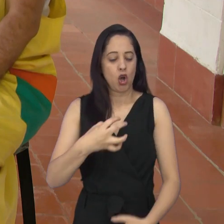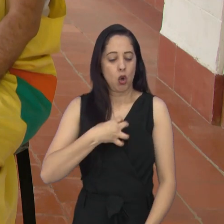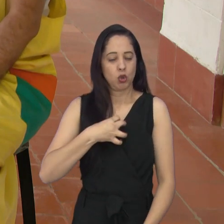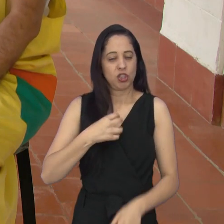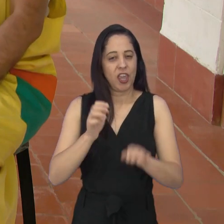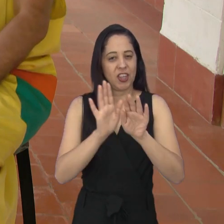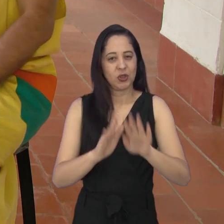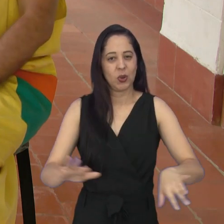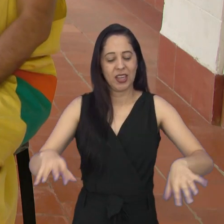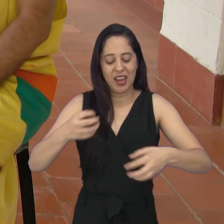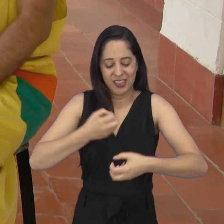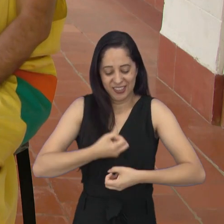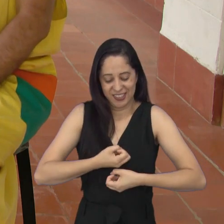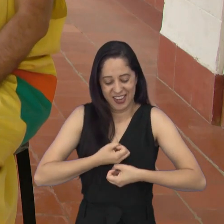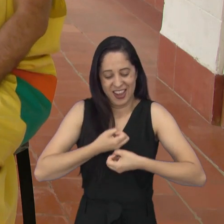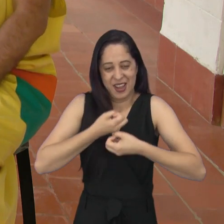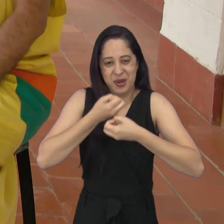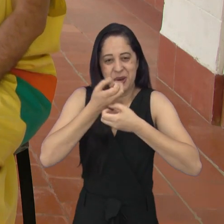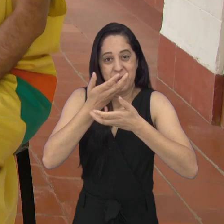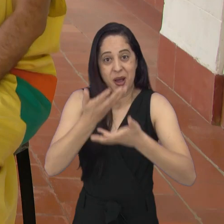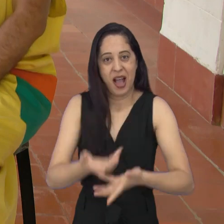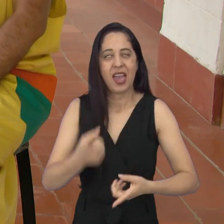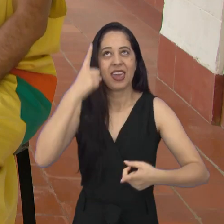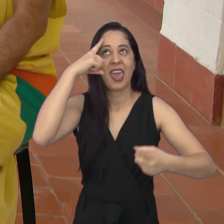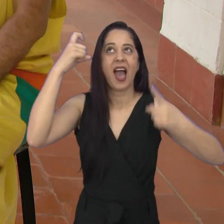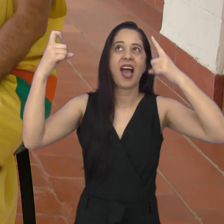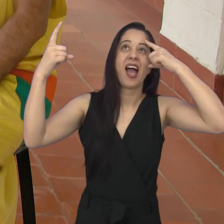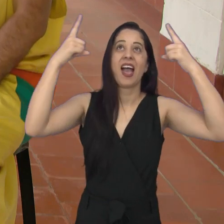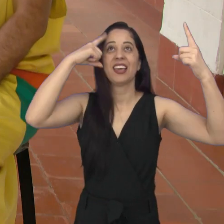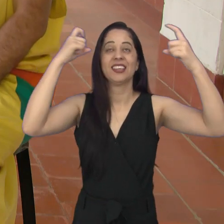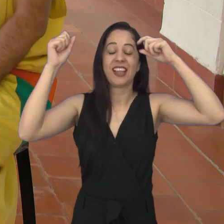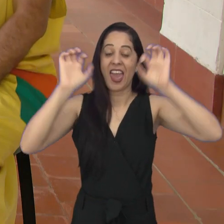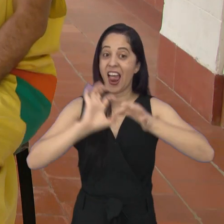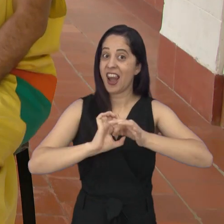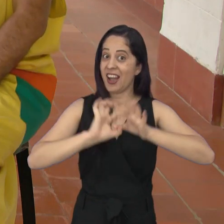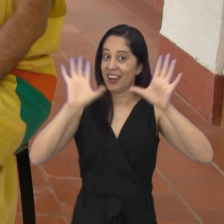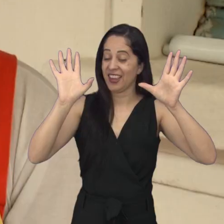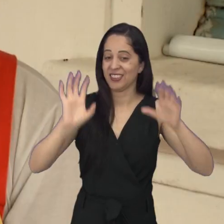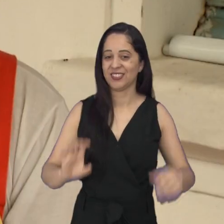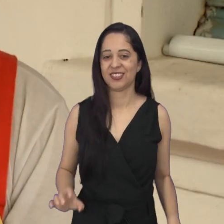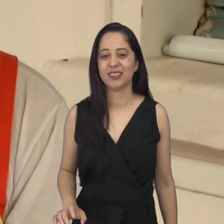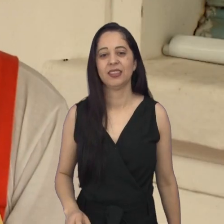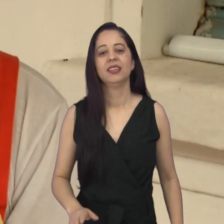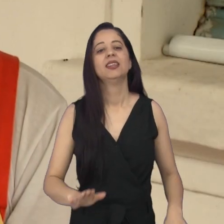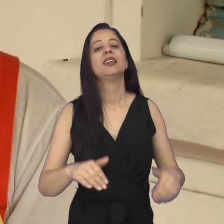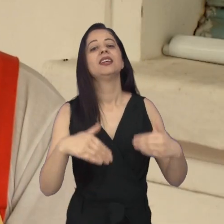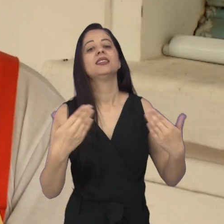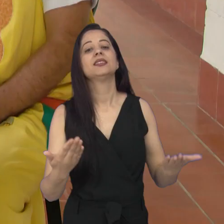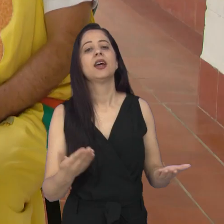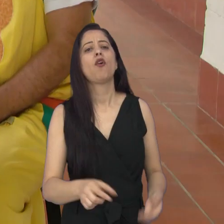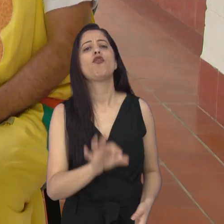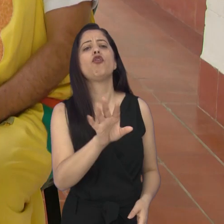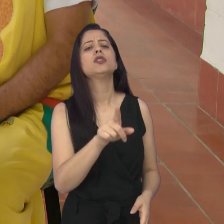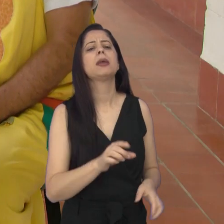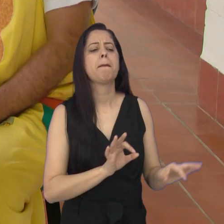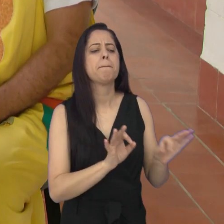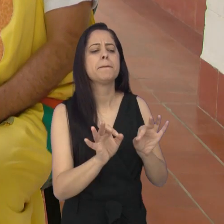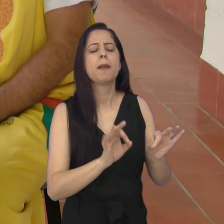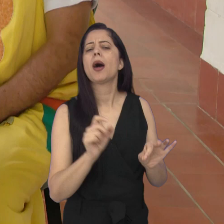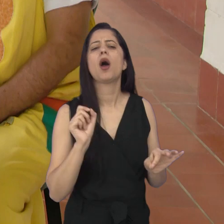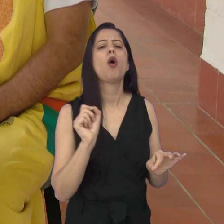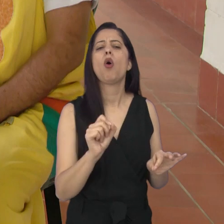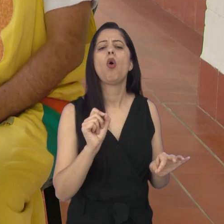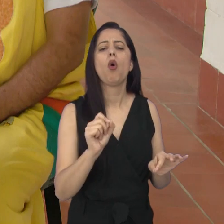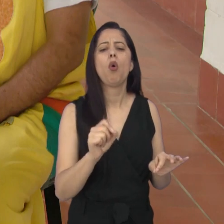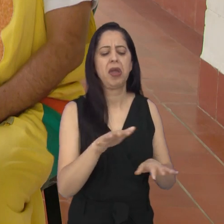criança interior, a nossa criatividade role solta, né? E aí, Marcelo, o que você preparou